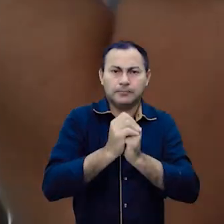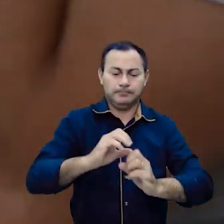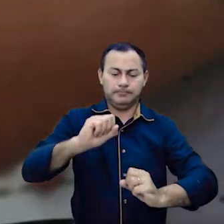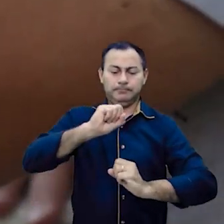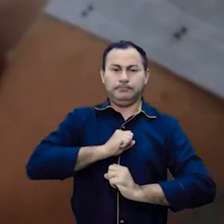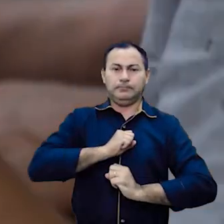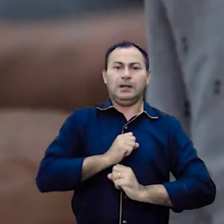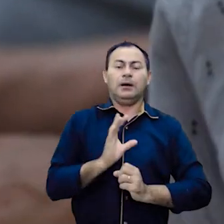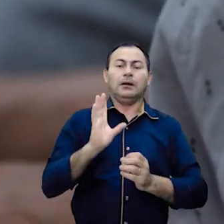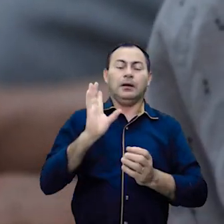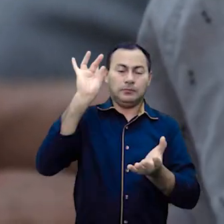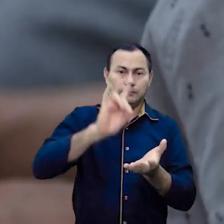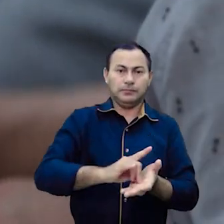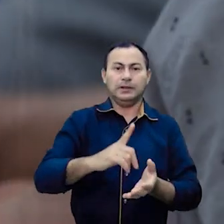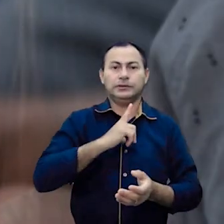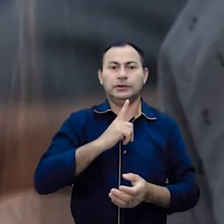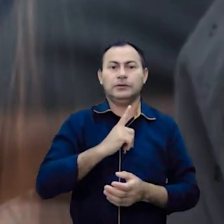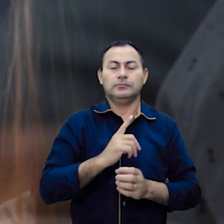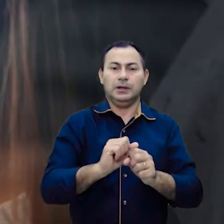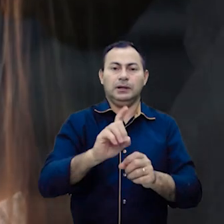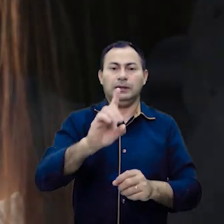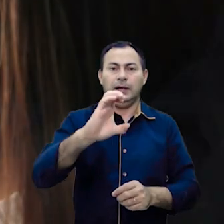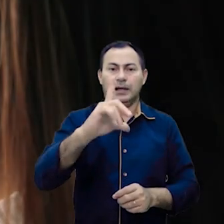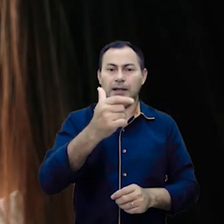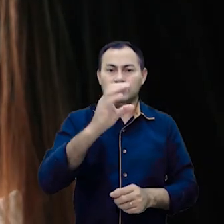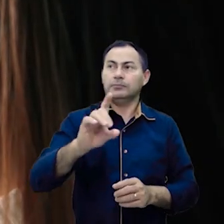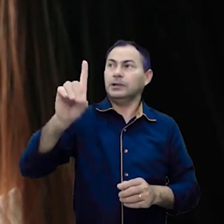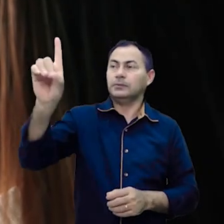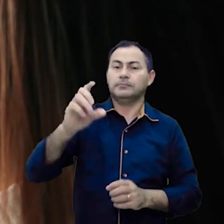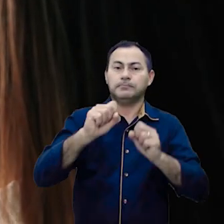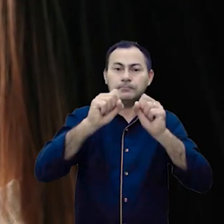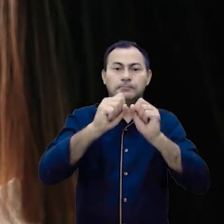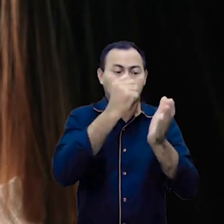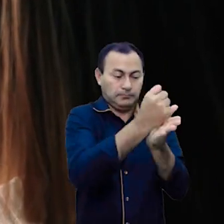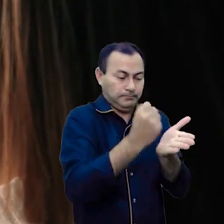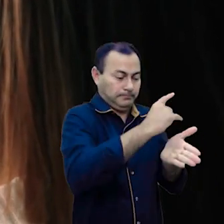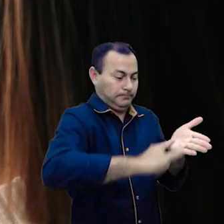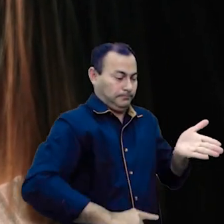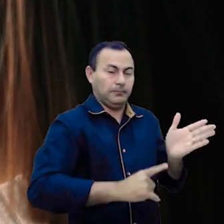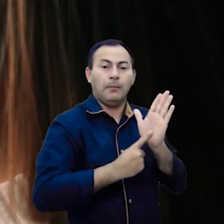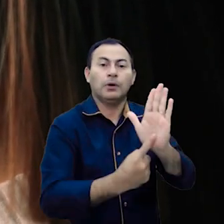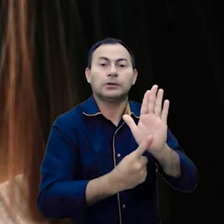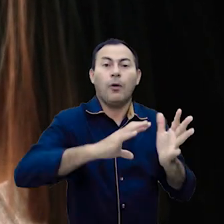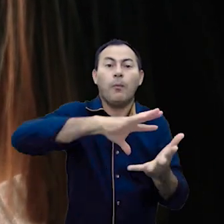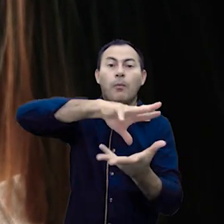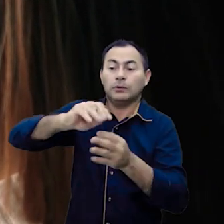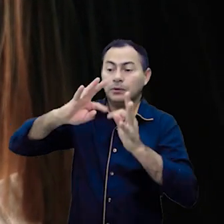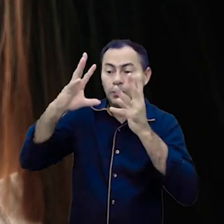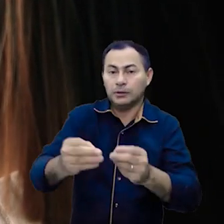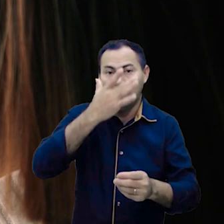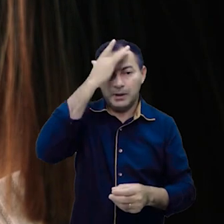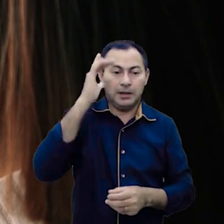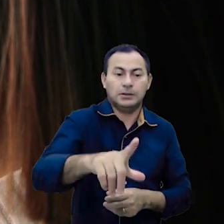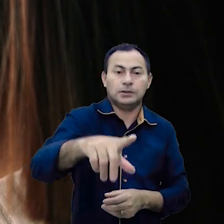adoração tinham uma declaração de Deus um testamento que mostrava o mundo